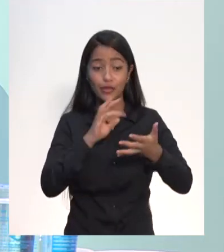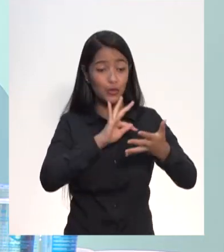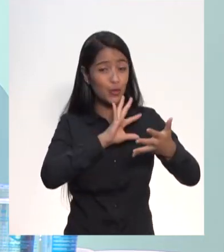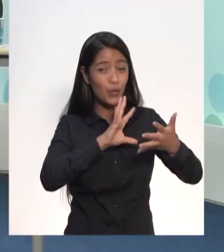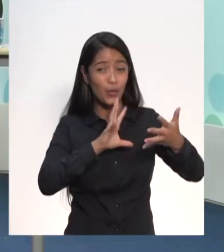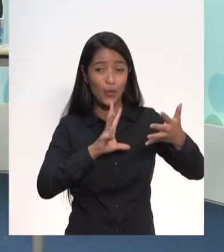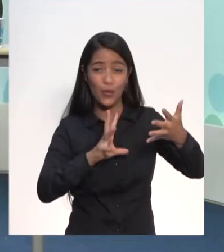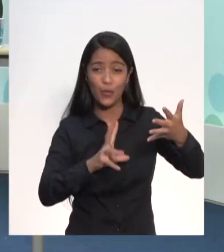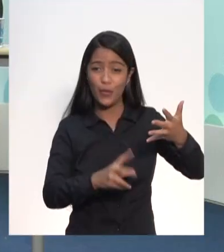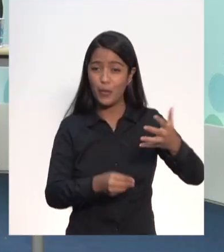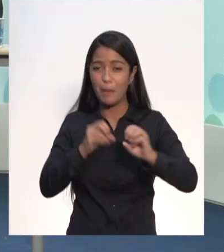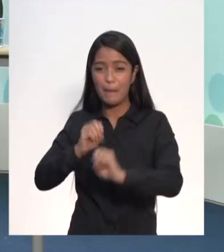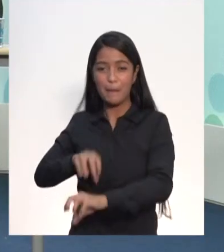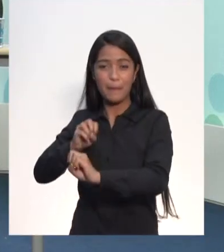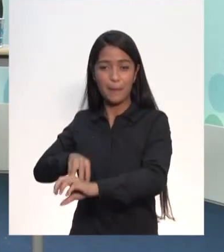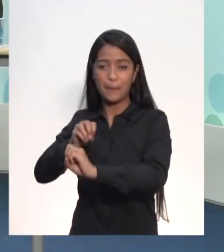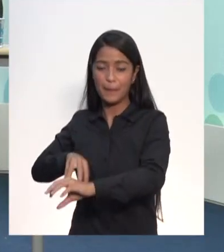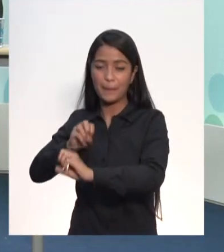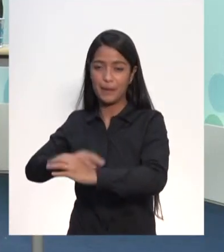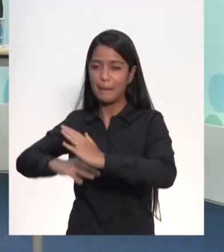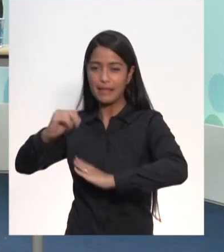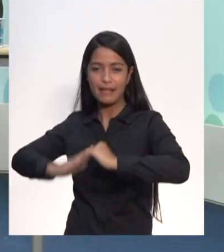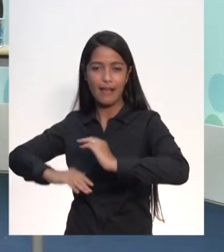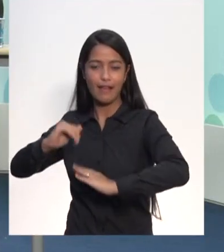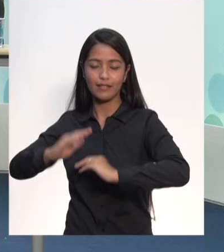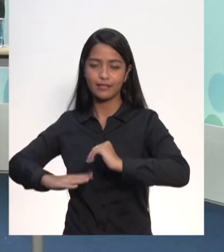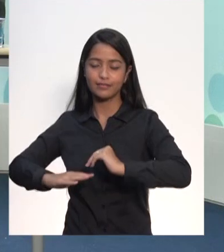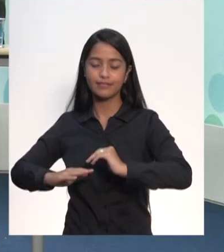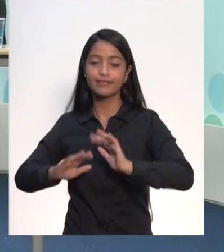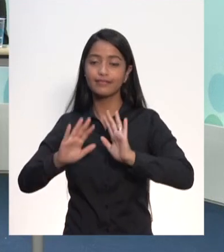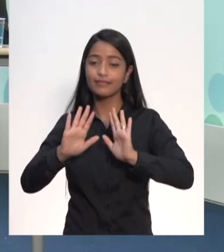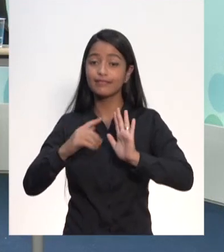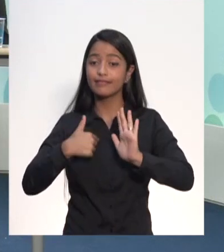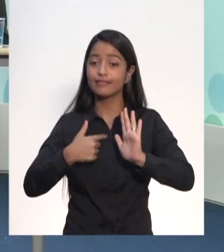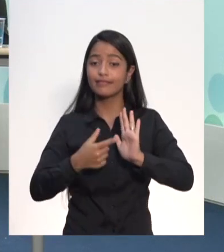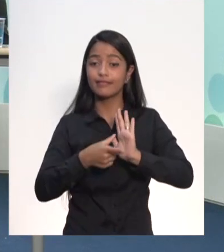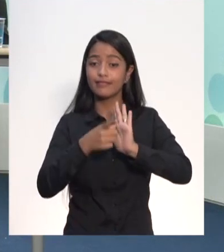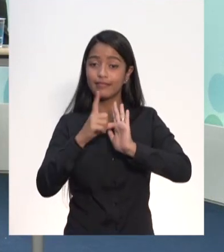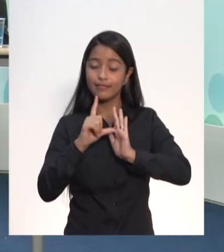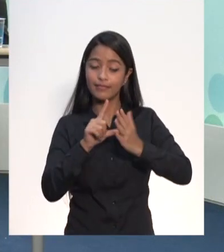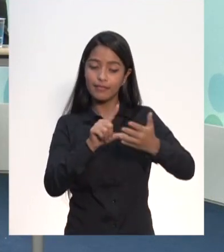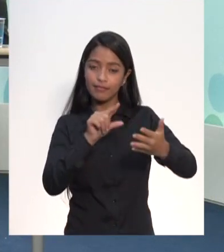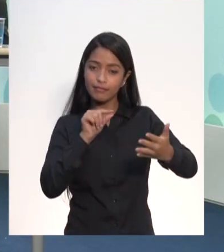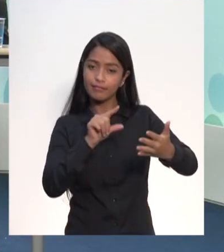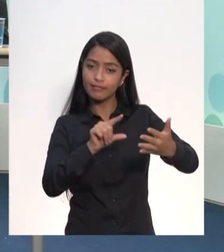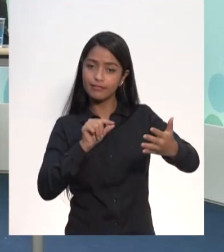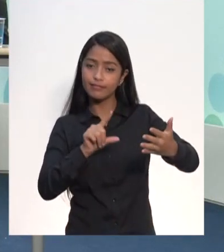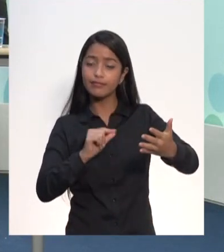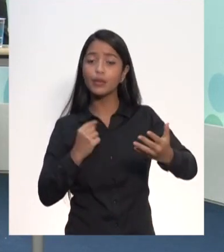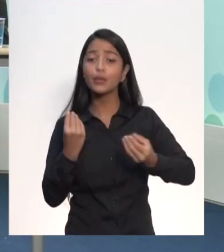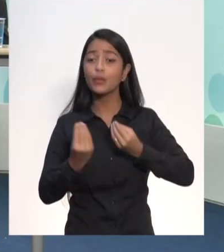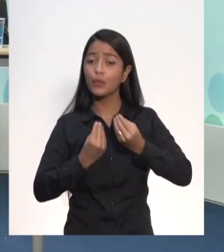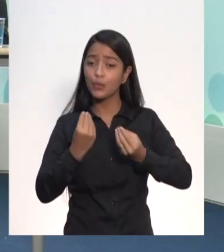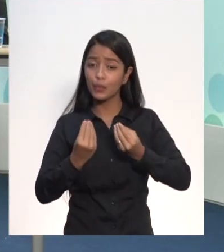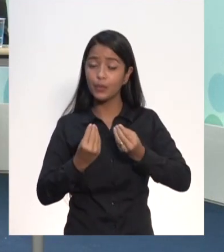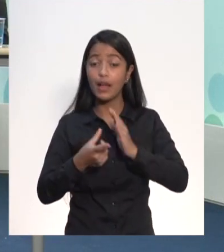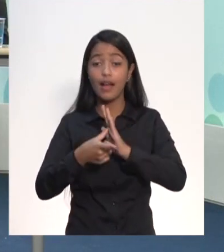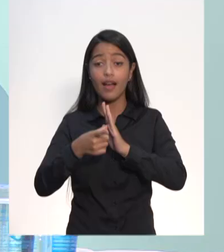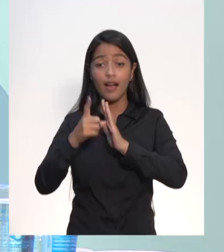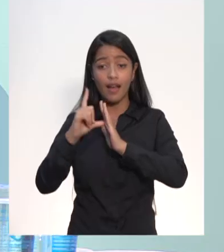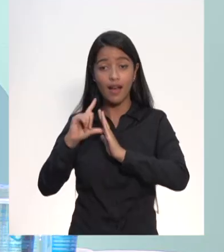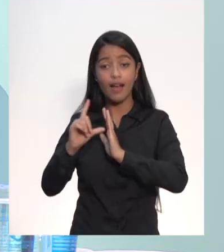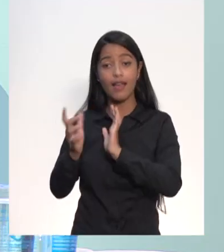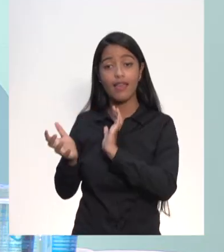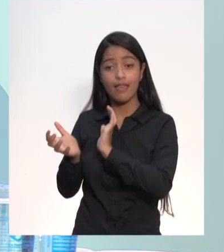como que eu faço isso? E aí, novamente, eu destaco a importância de ter alguém, uma equipe que já iniciou um trabalho